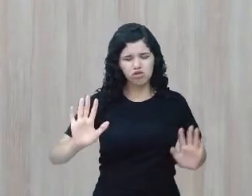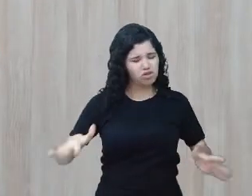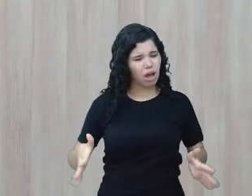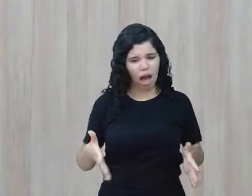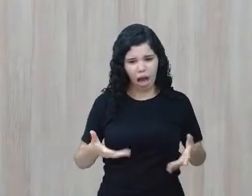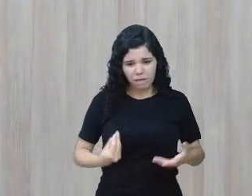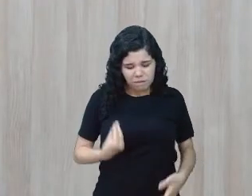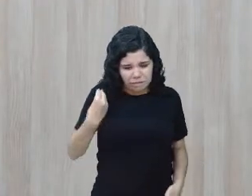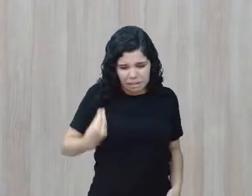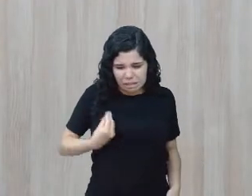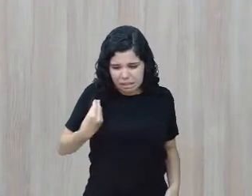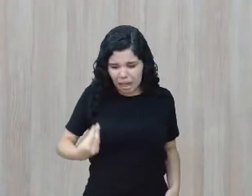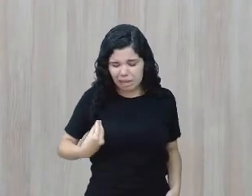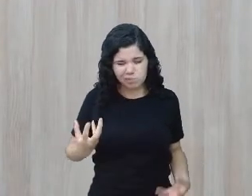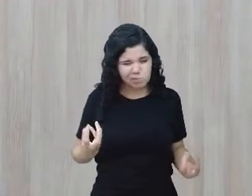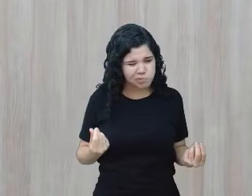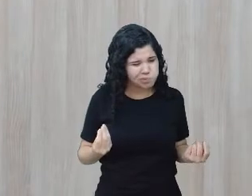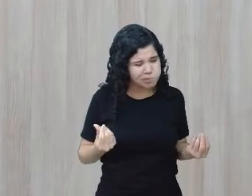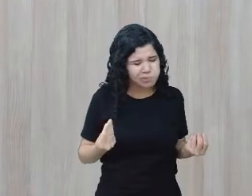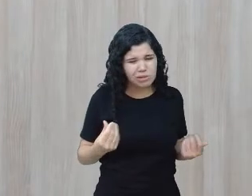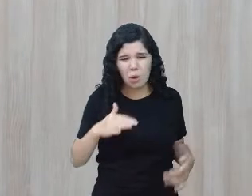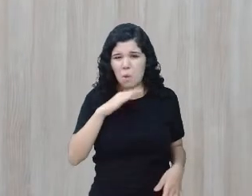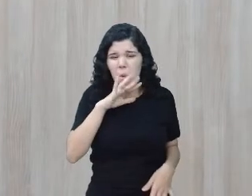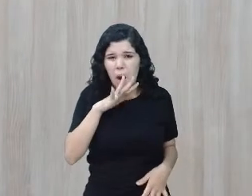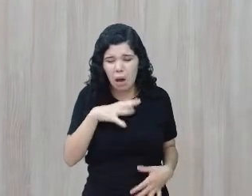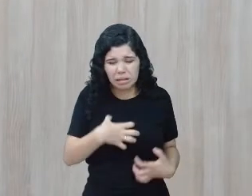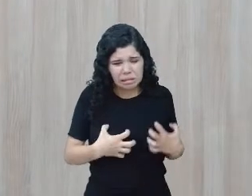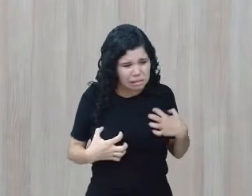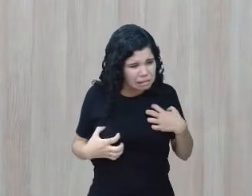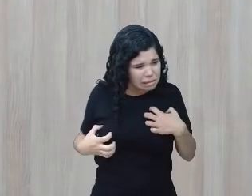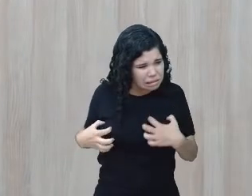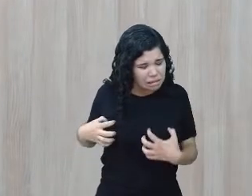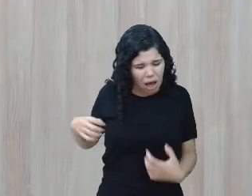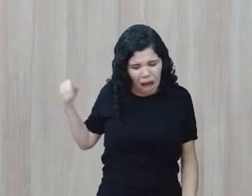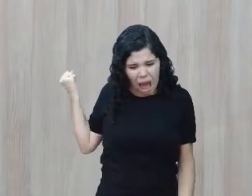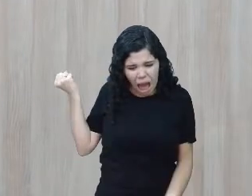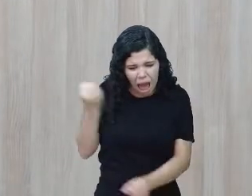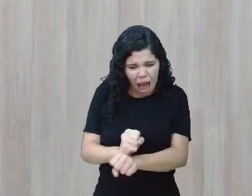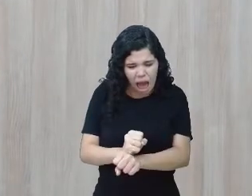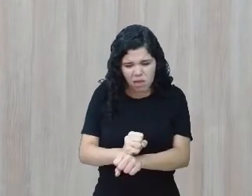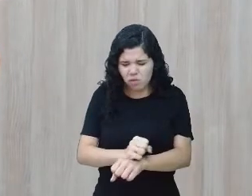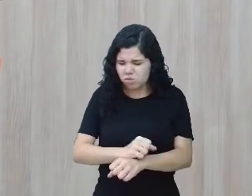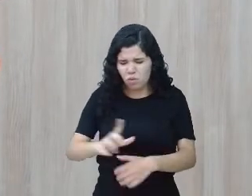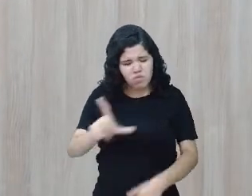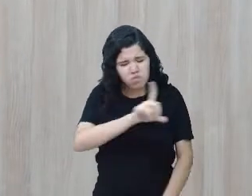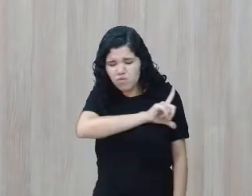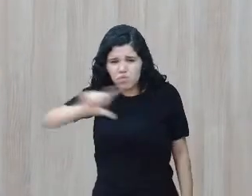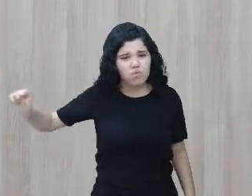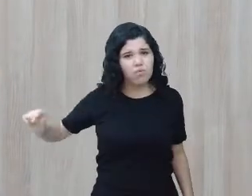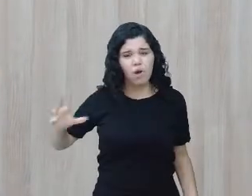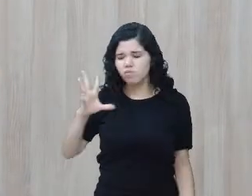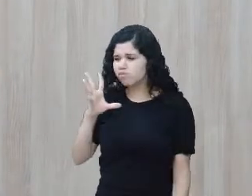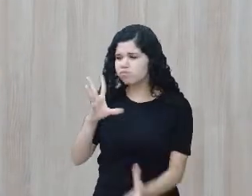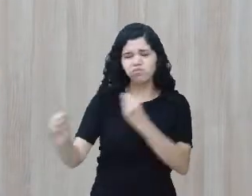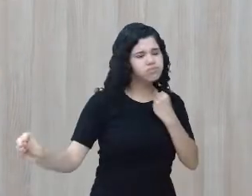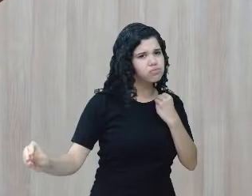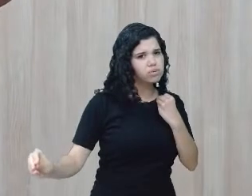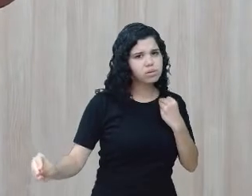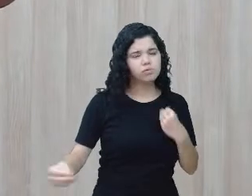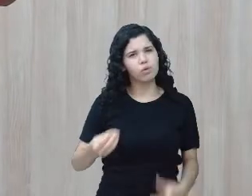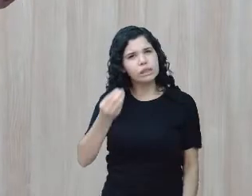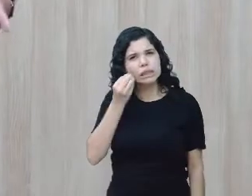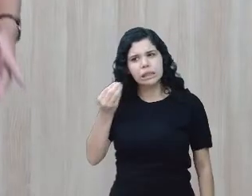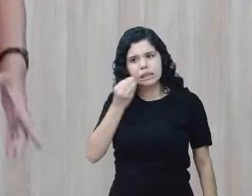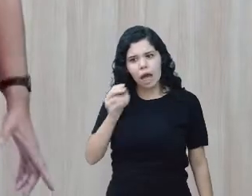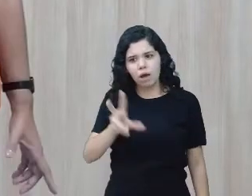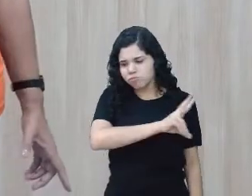vivendo numa vida que não é boa, estou num estado de escravidão, então eu vou parar com isso. Então eu vou arriscar,